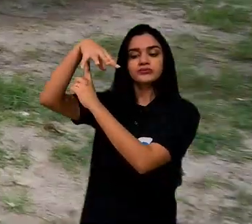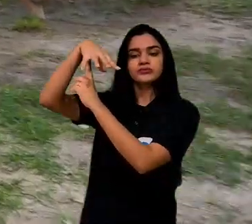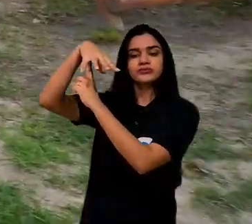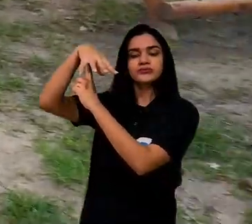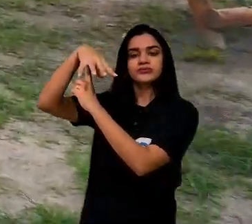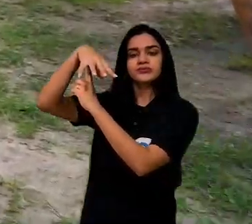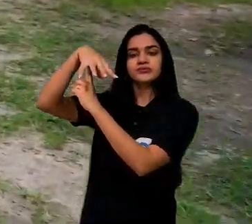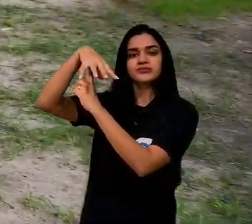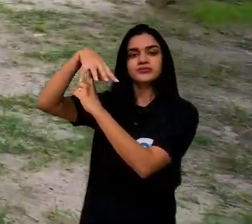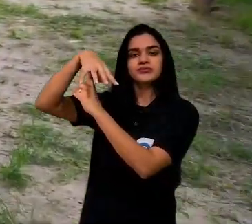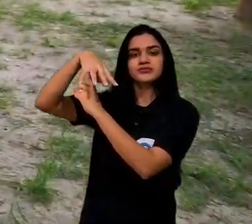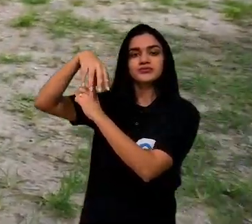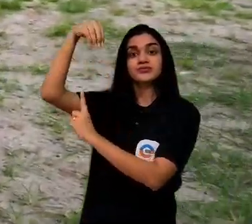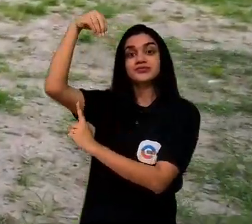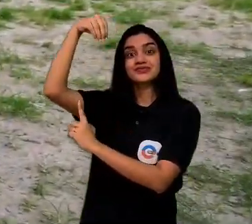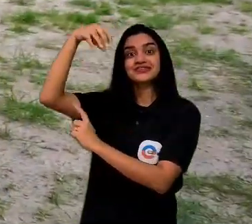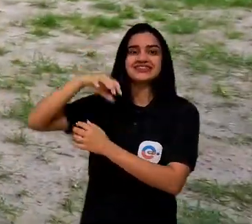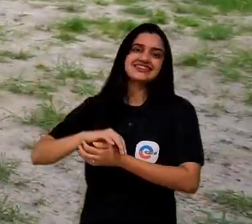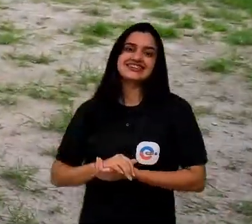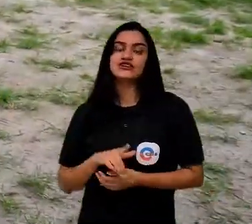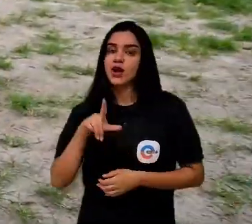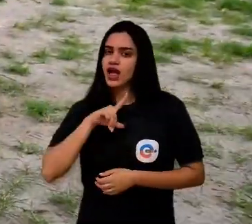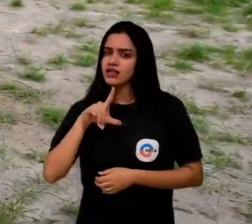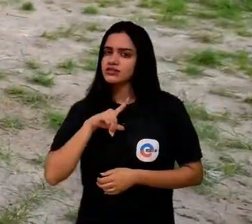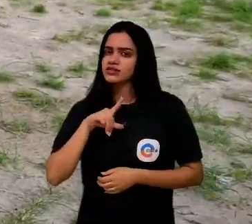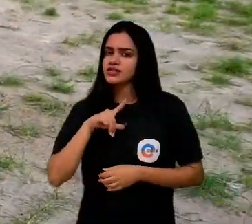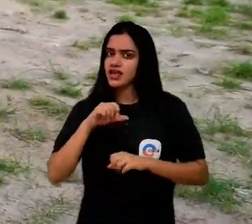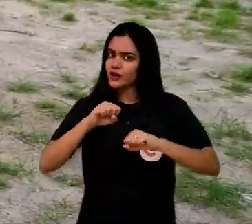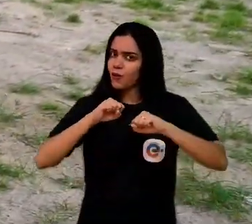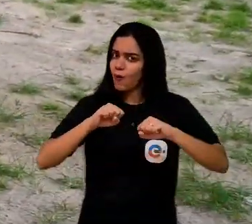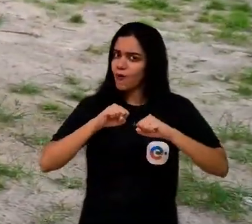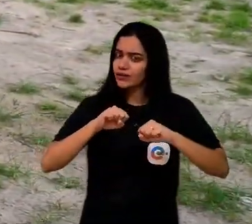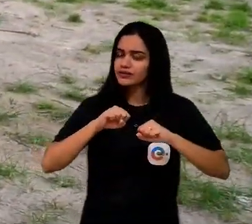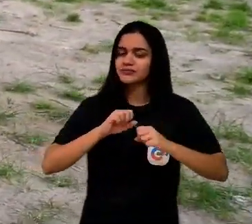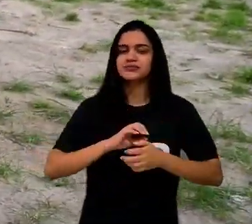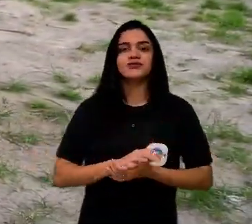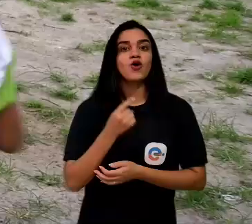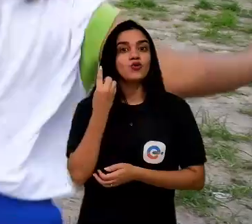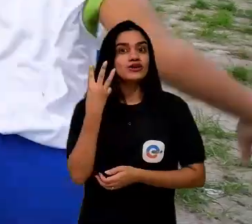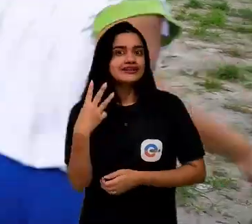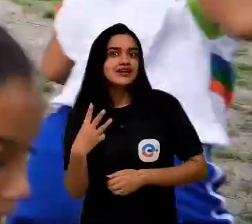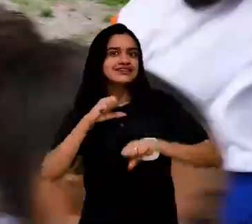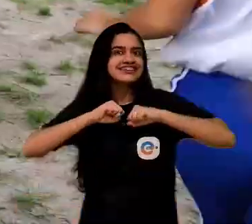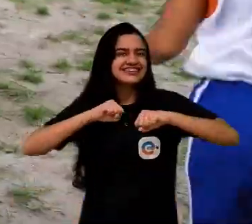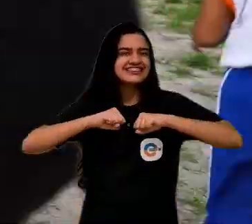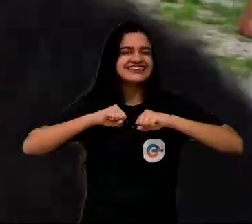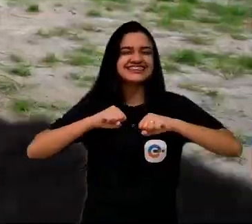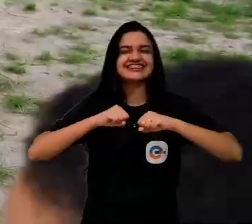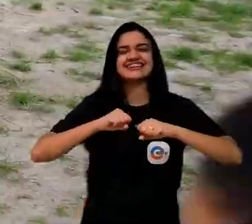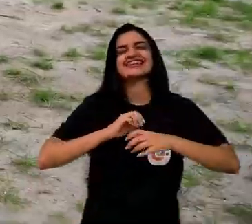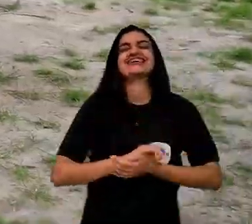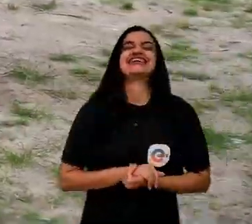Quem? No 3 tem que correr. Vocês sabem brincar de chuveirinho, né? Sim. Um, dois, três e...